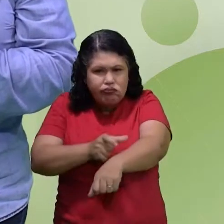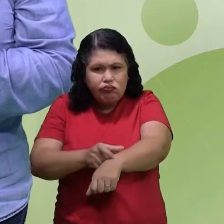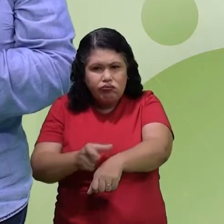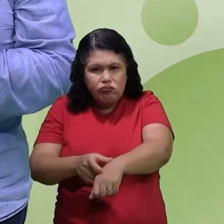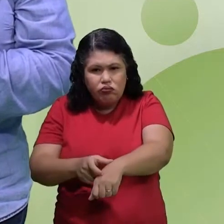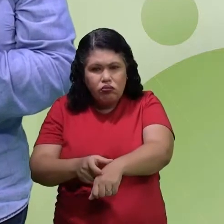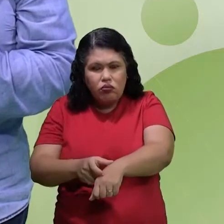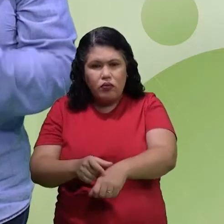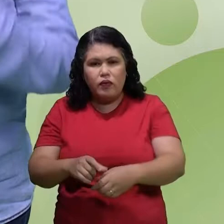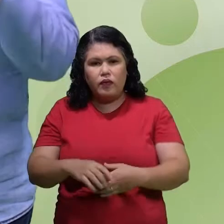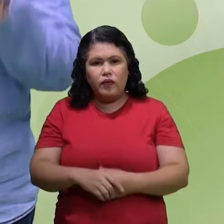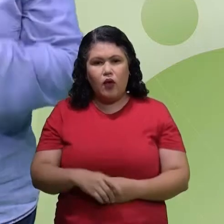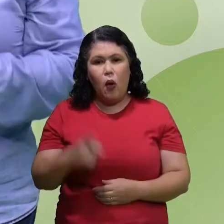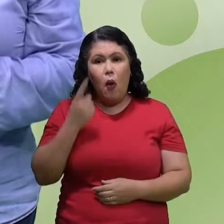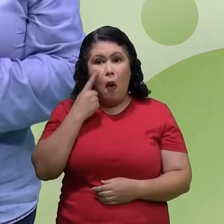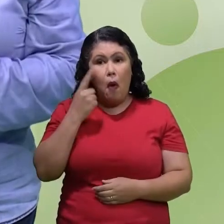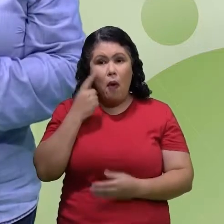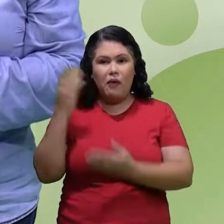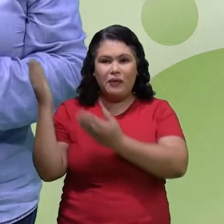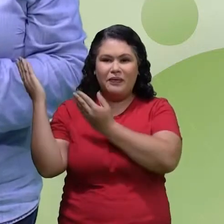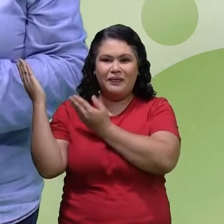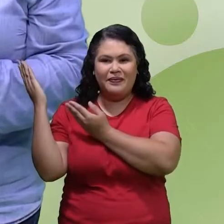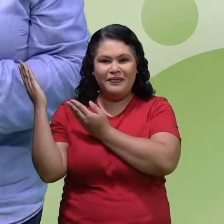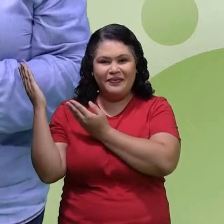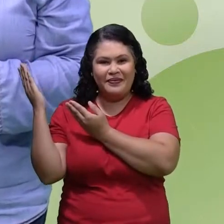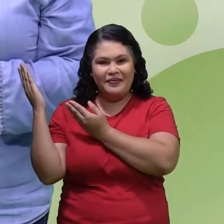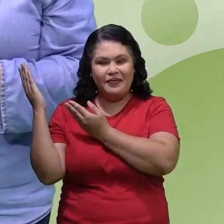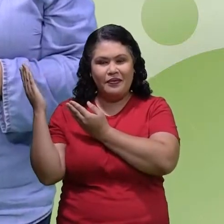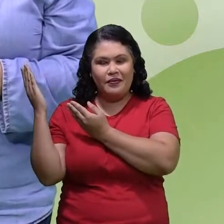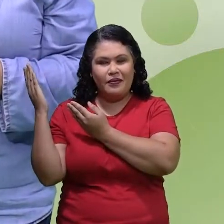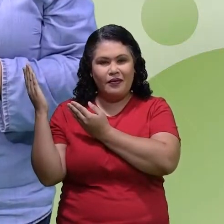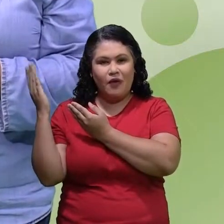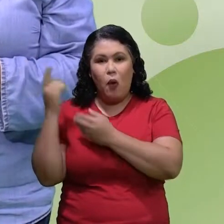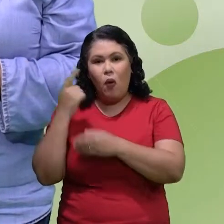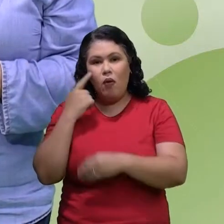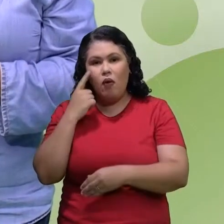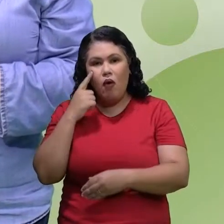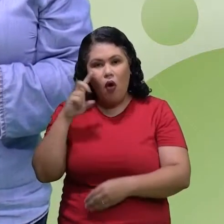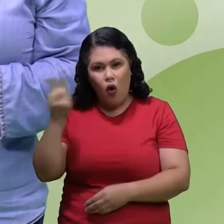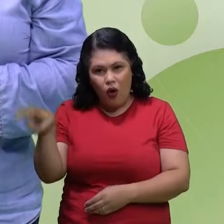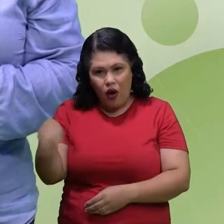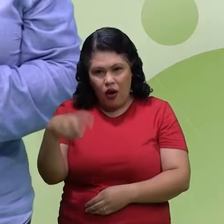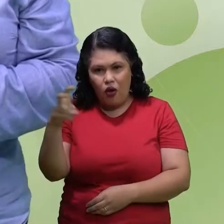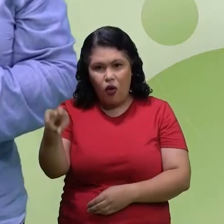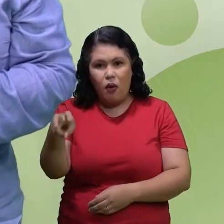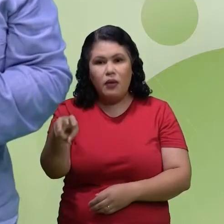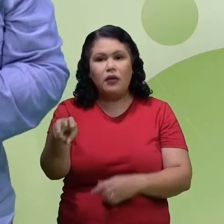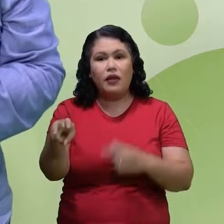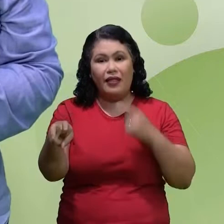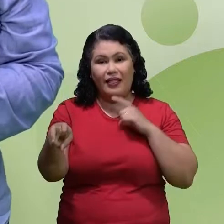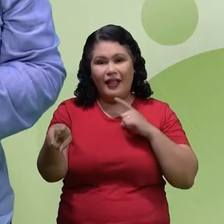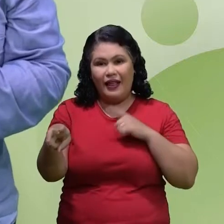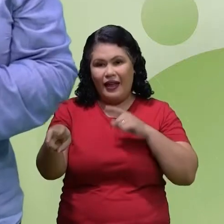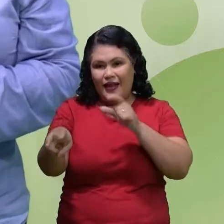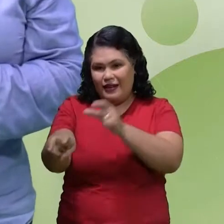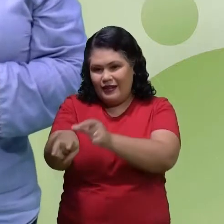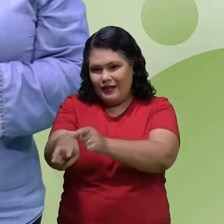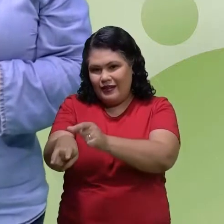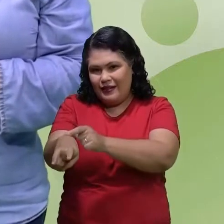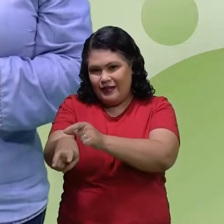tem córneas? Olha aí para vocês, olha as escamas dessa cobra, né, de uma cobra coral. Olha as